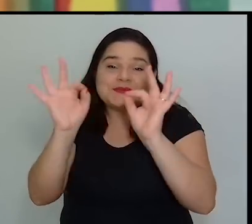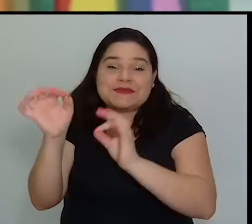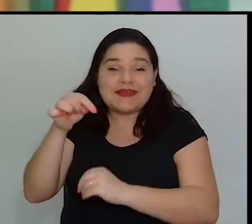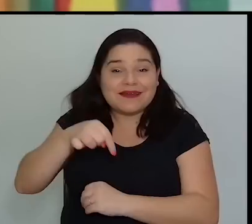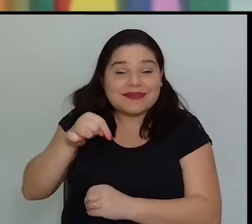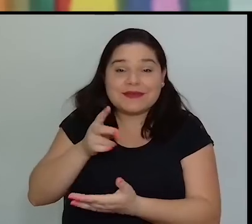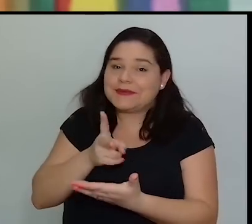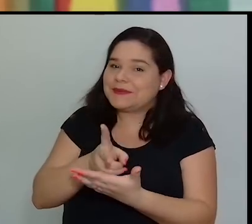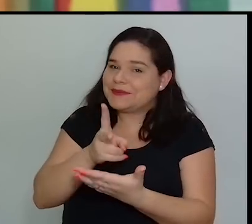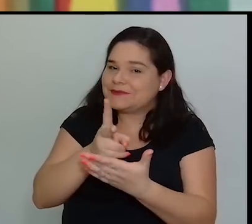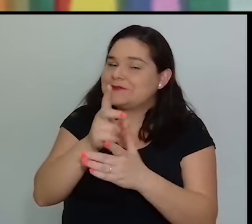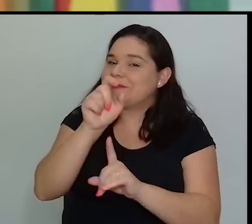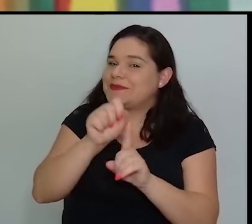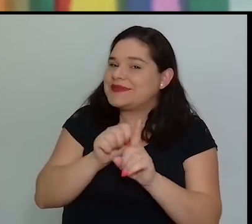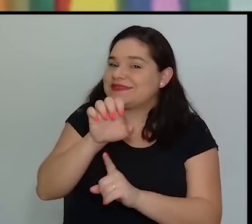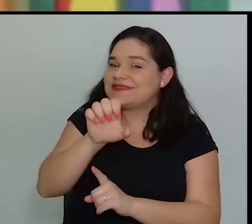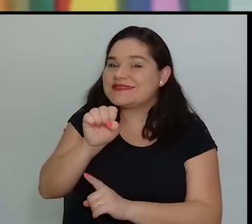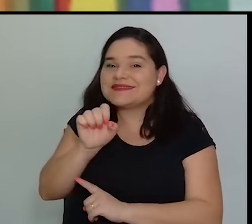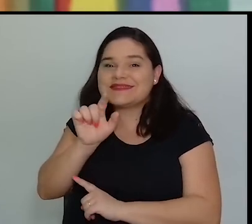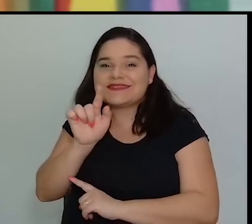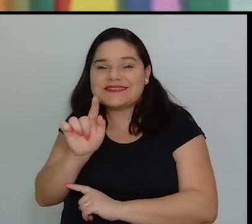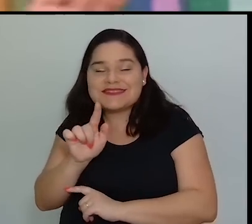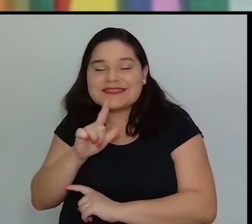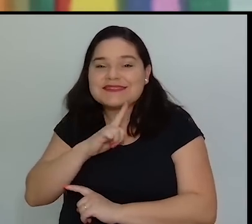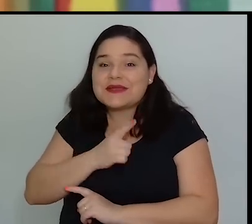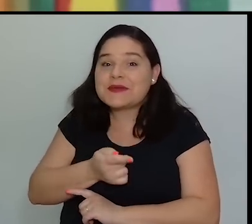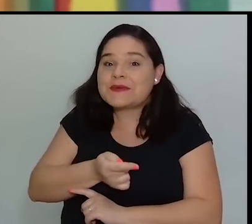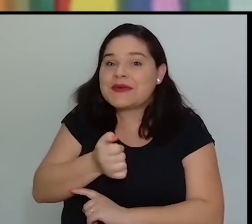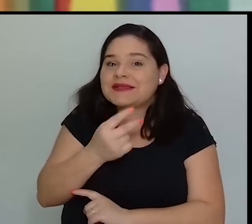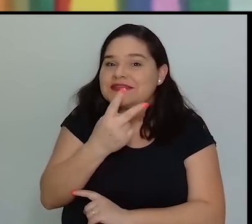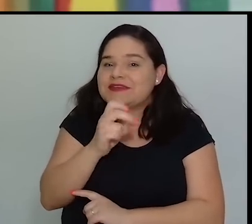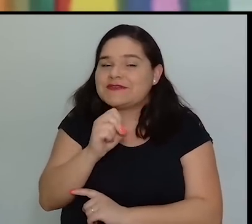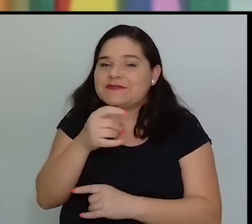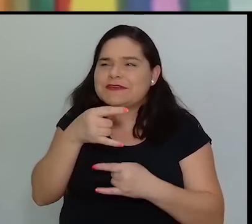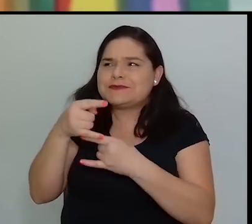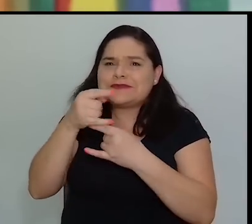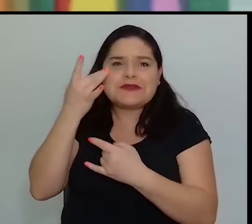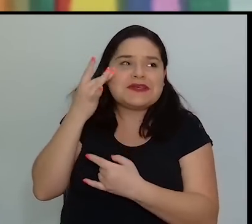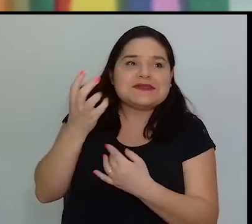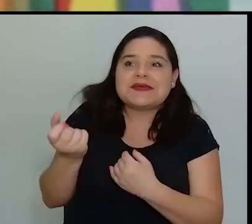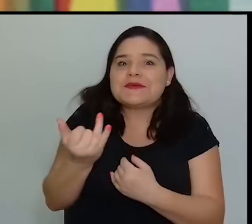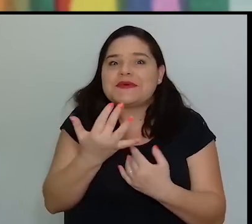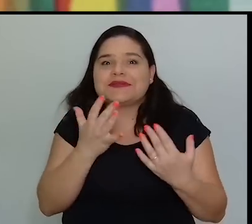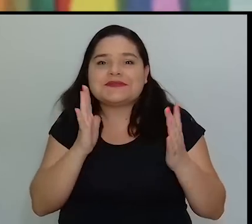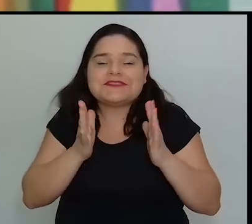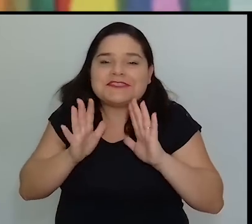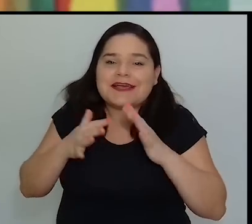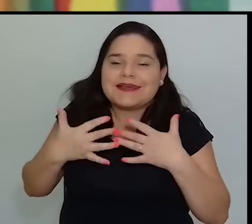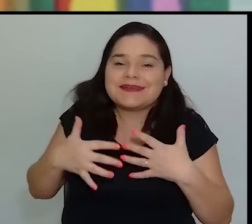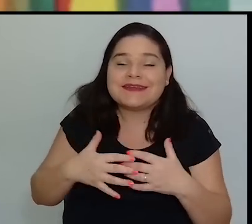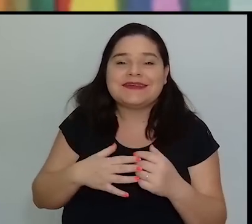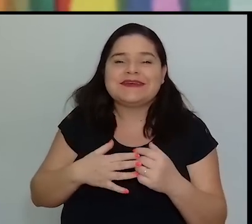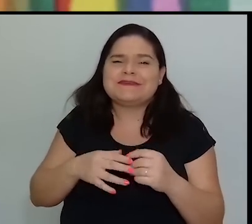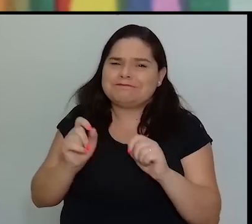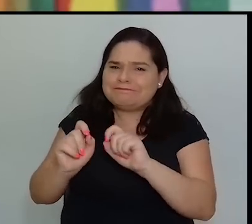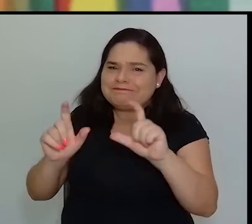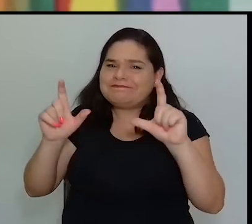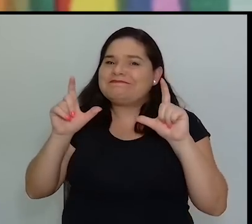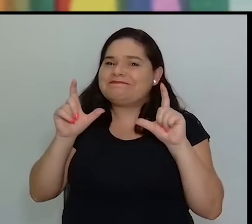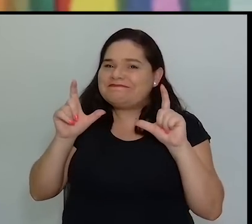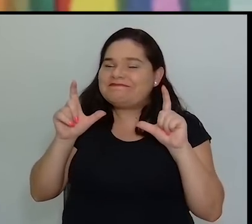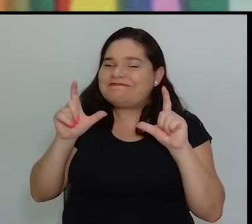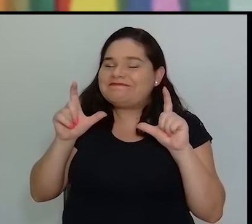continuamos o mês do SG temos quase 20 painéis Eu nem sei como é que tá a conta fique ligado e